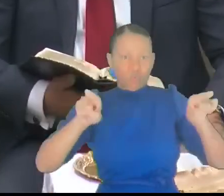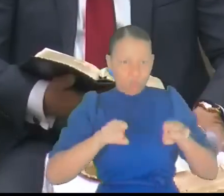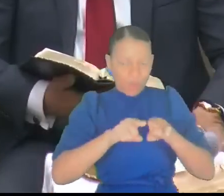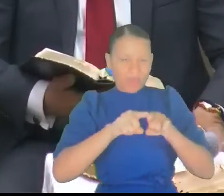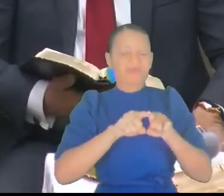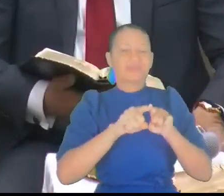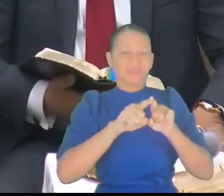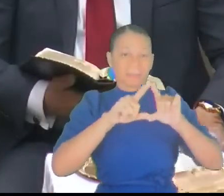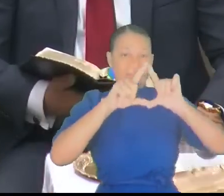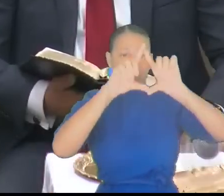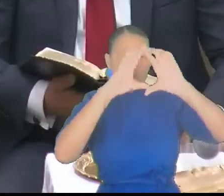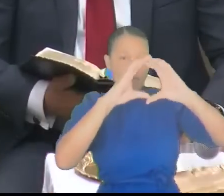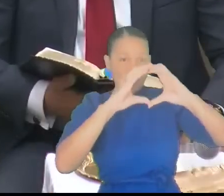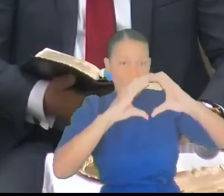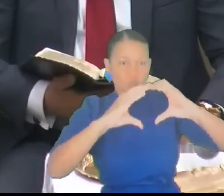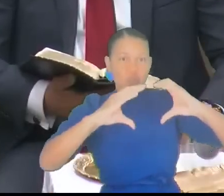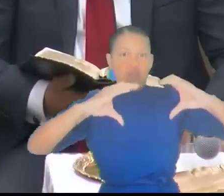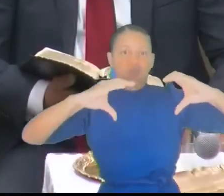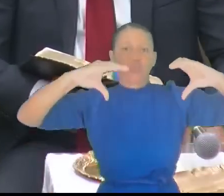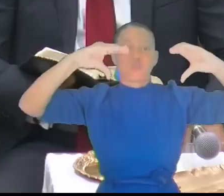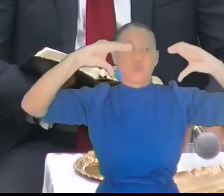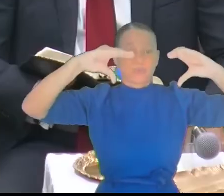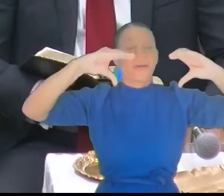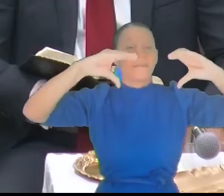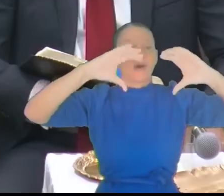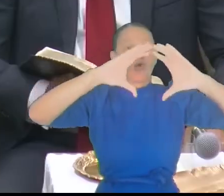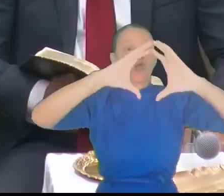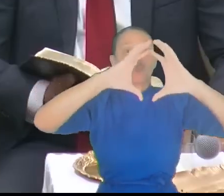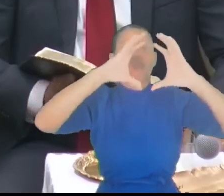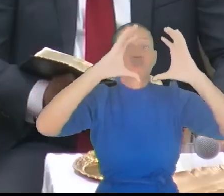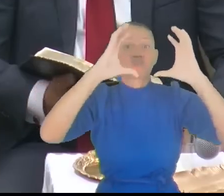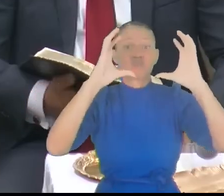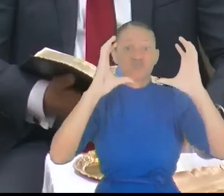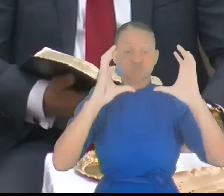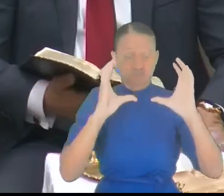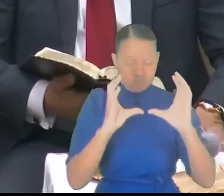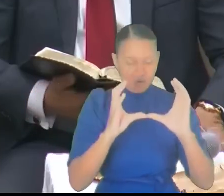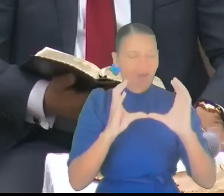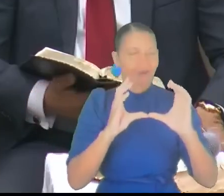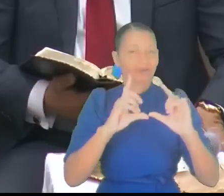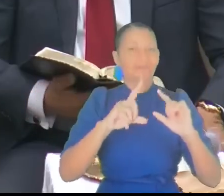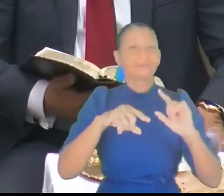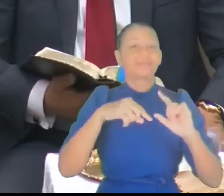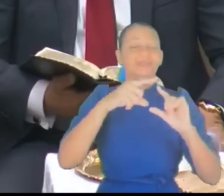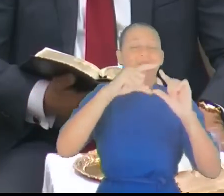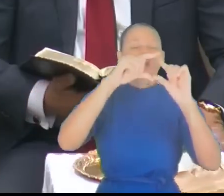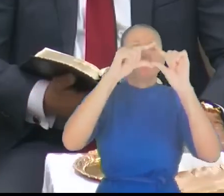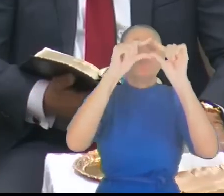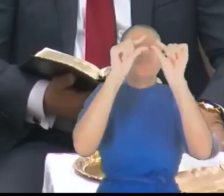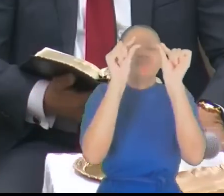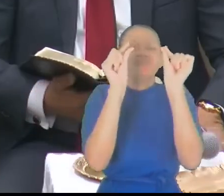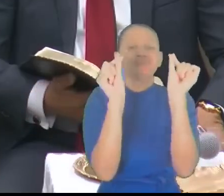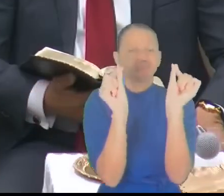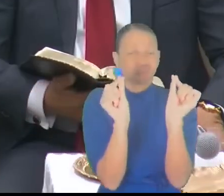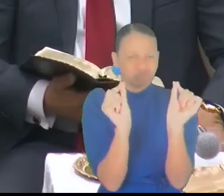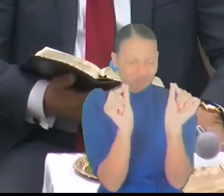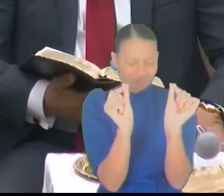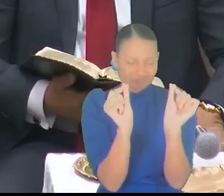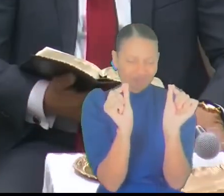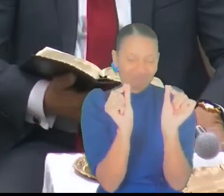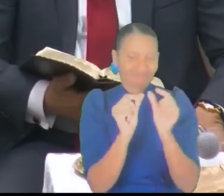crescente, depois ela é cheia e depois ela é o que, meus irmãos? Minguante.